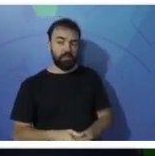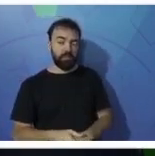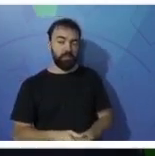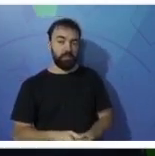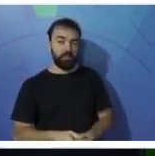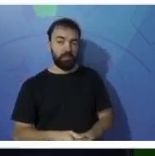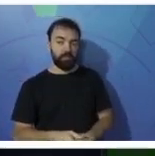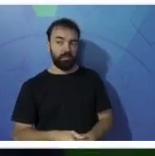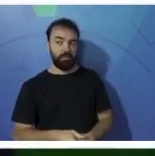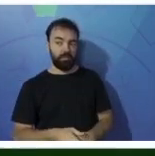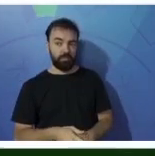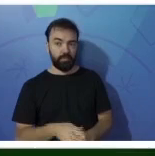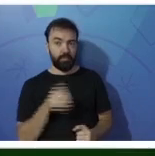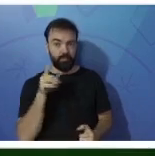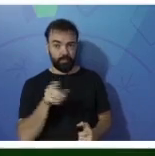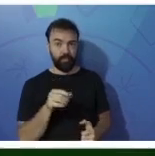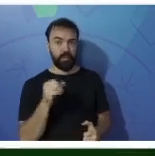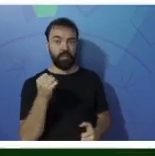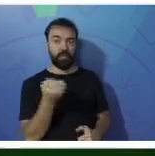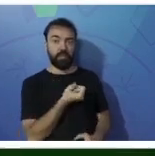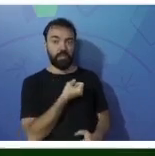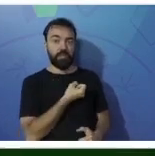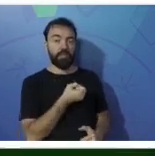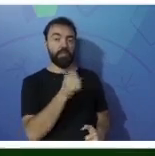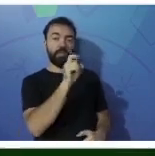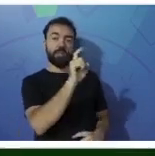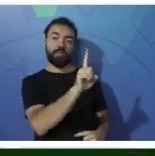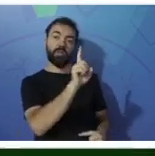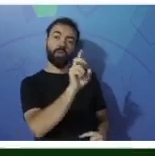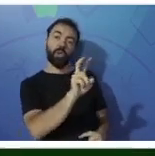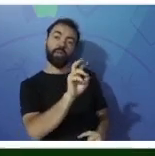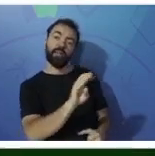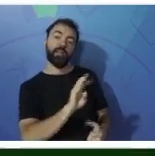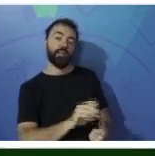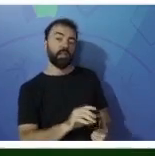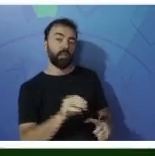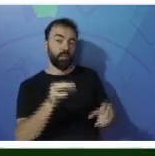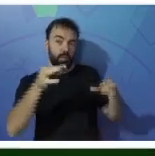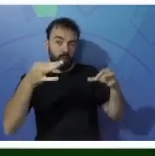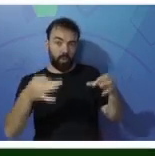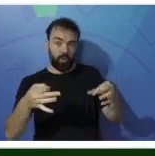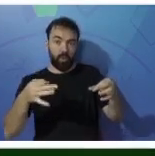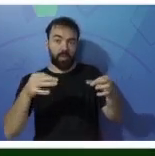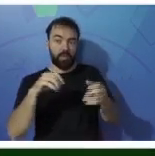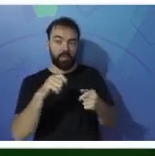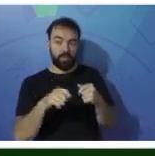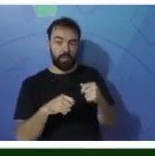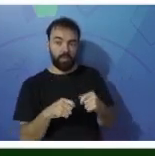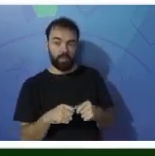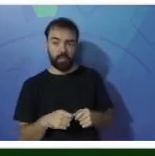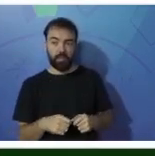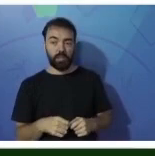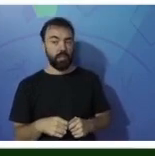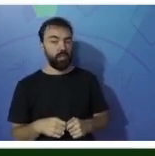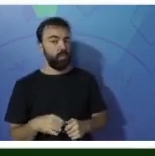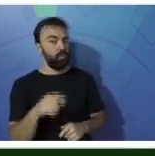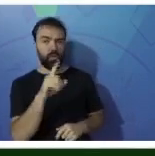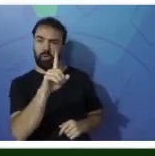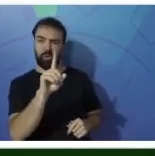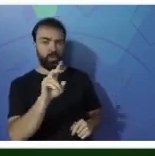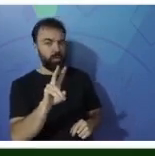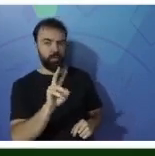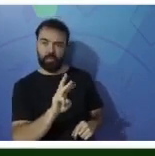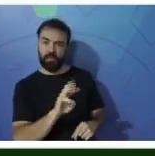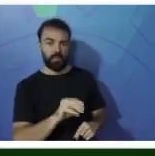e você vai numerar, colocar os números na ordem correta. Não é para numerar na sequência.